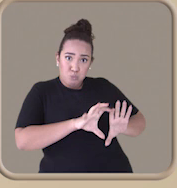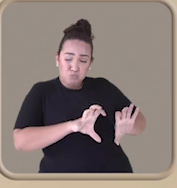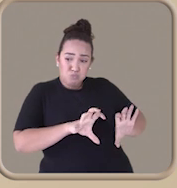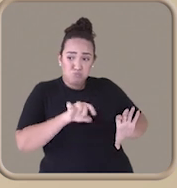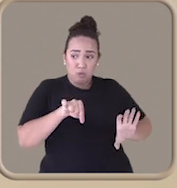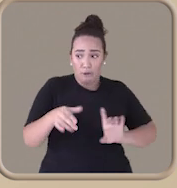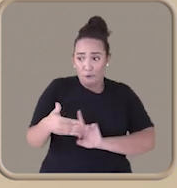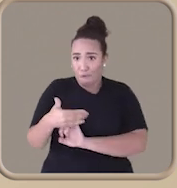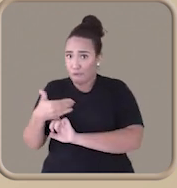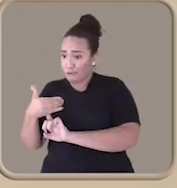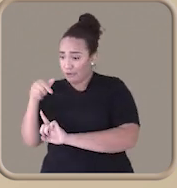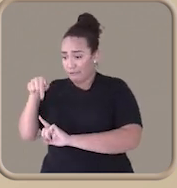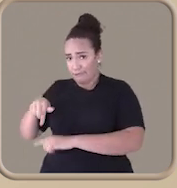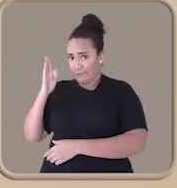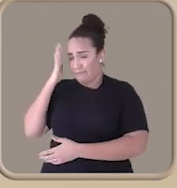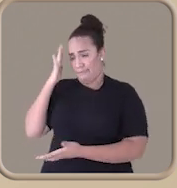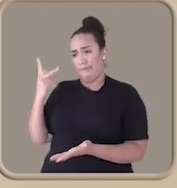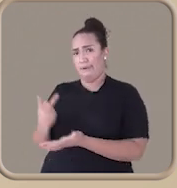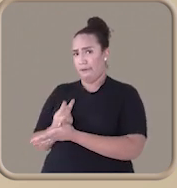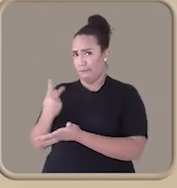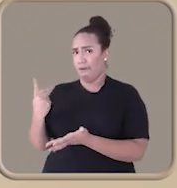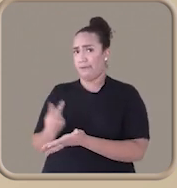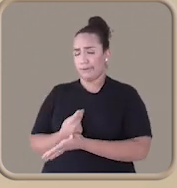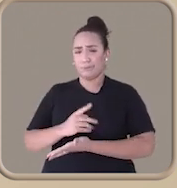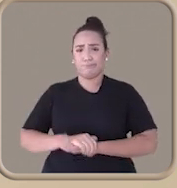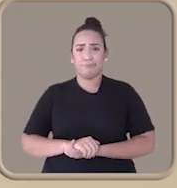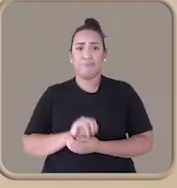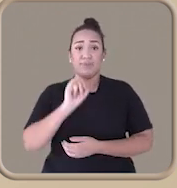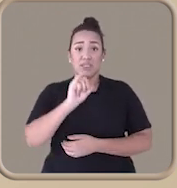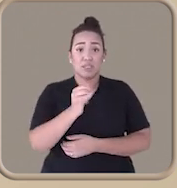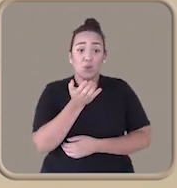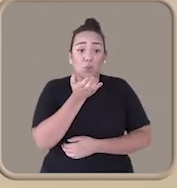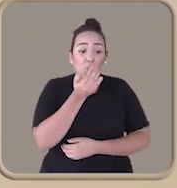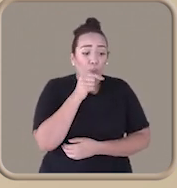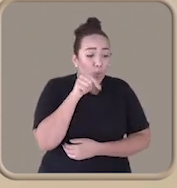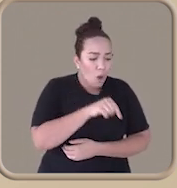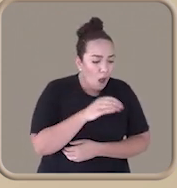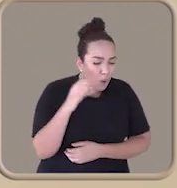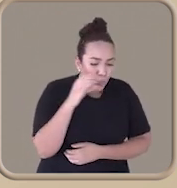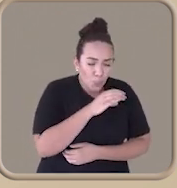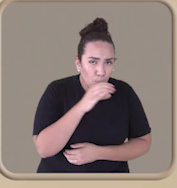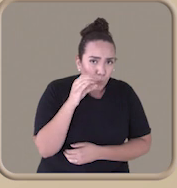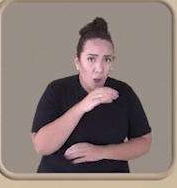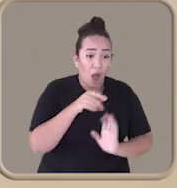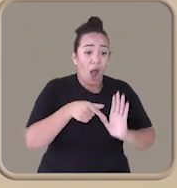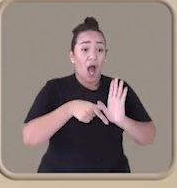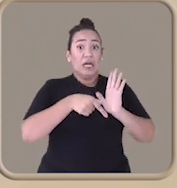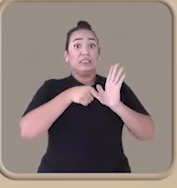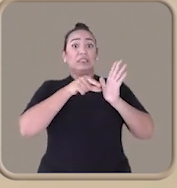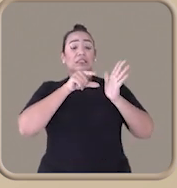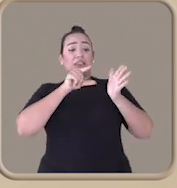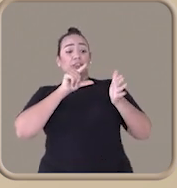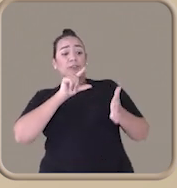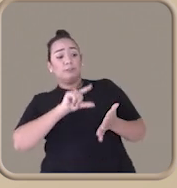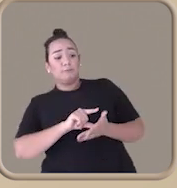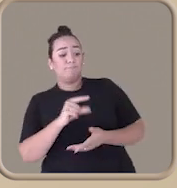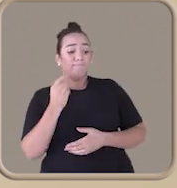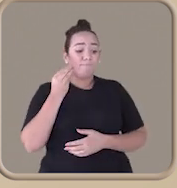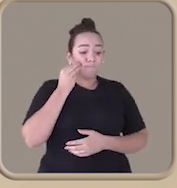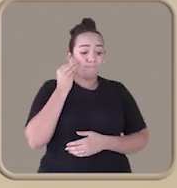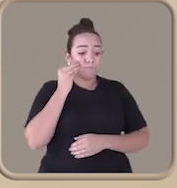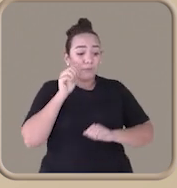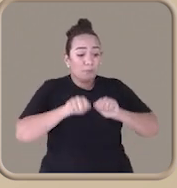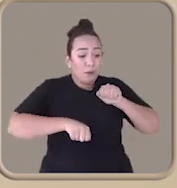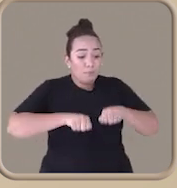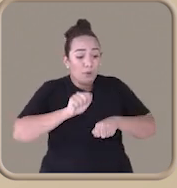esconder, sabe que fez coisa errada. E se a comida está quente, ele antes de comer, muito calculadamente, toca